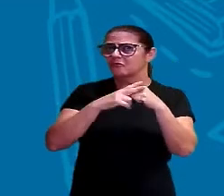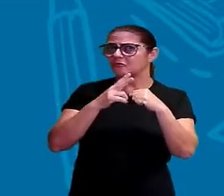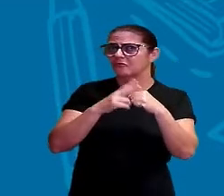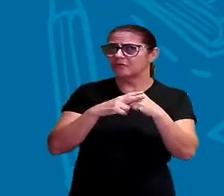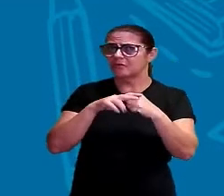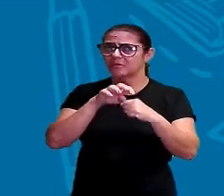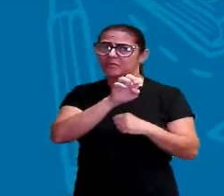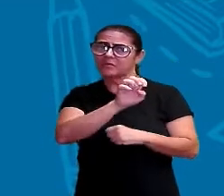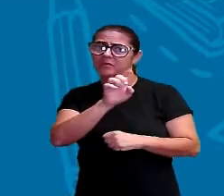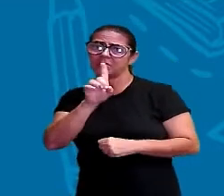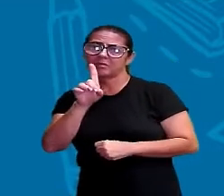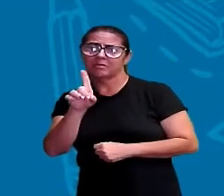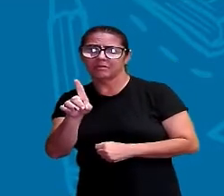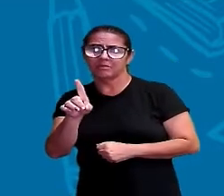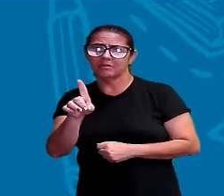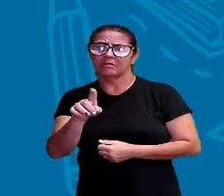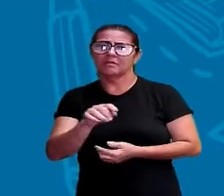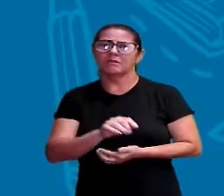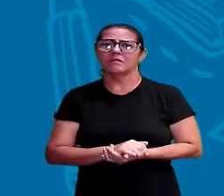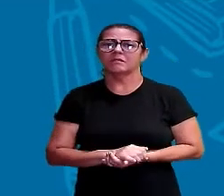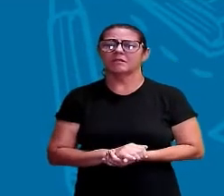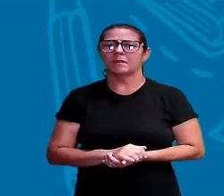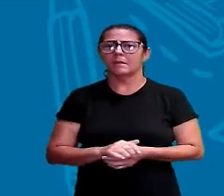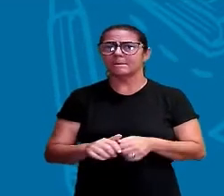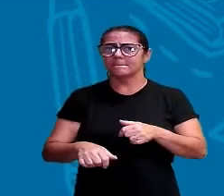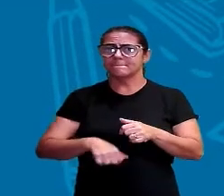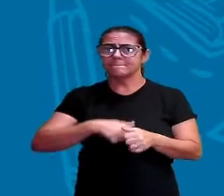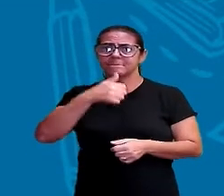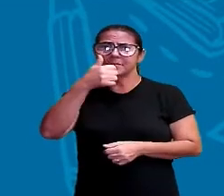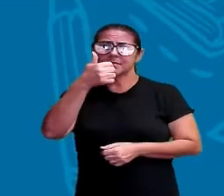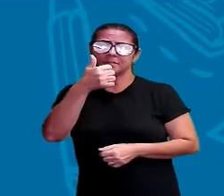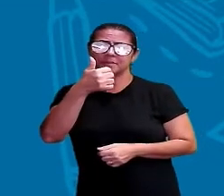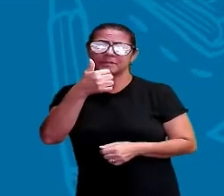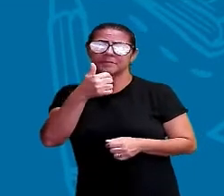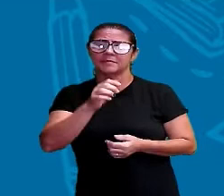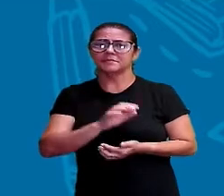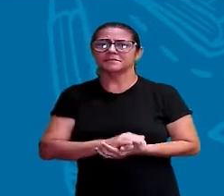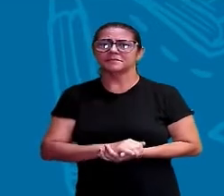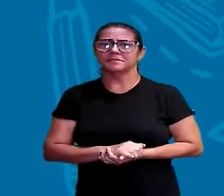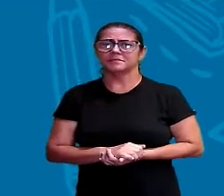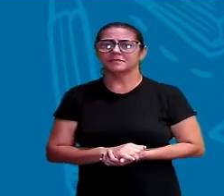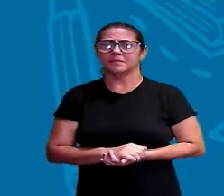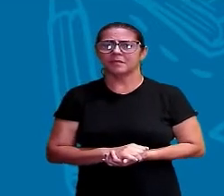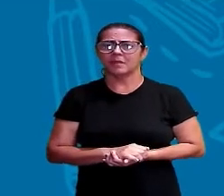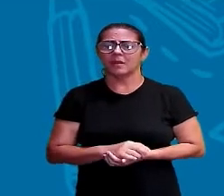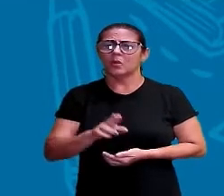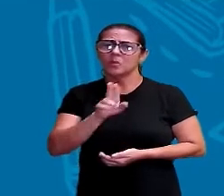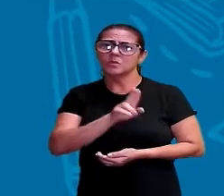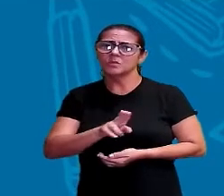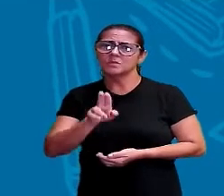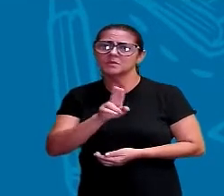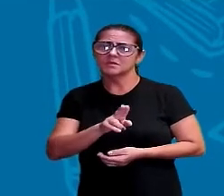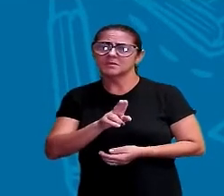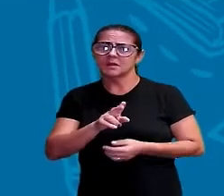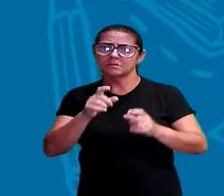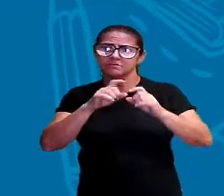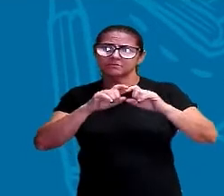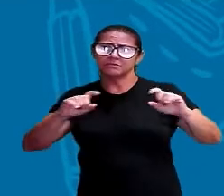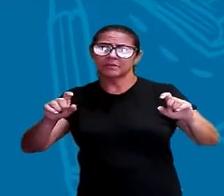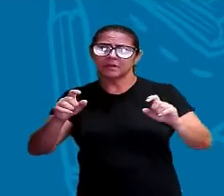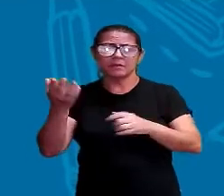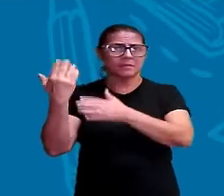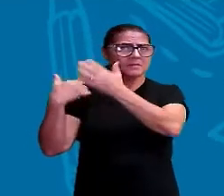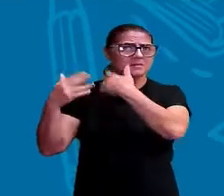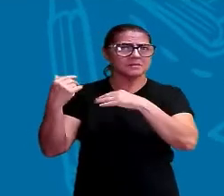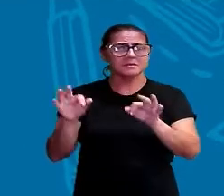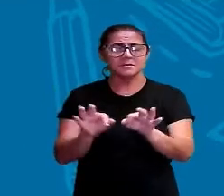ed. Então, temos a primeira parte que diz assim, ó. Ele serve para formar o passado simples